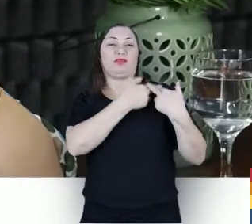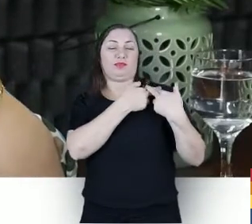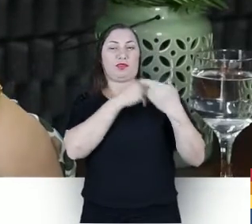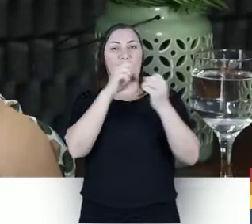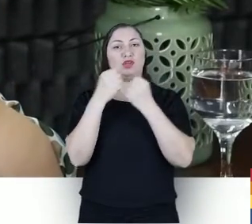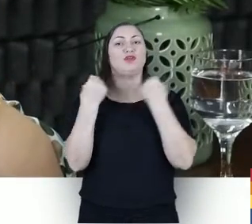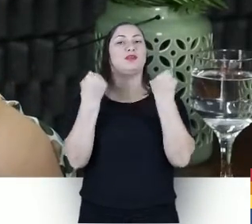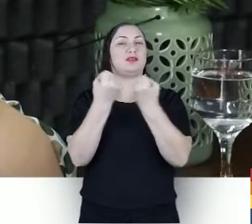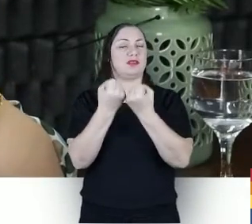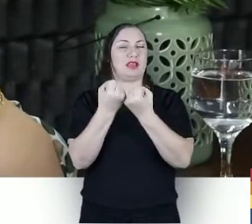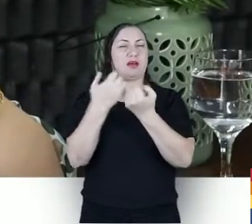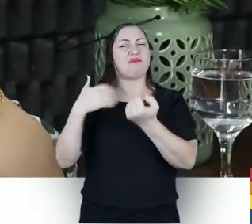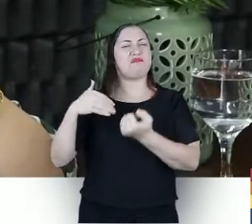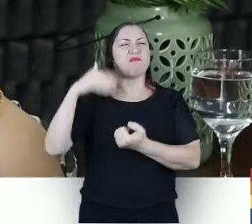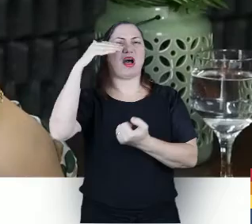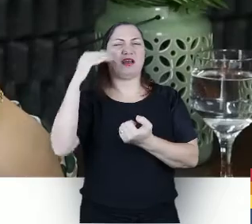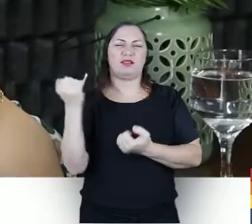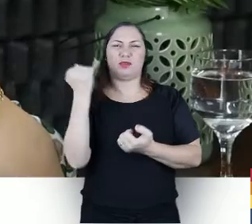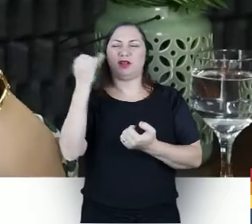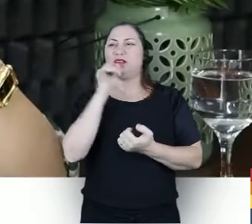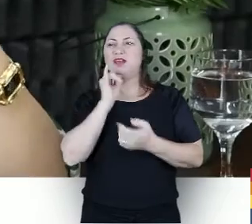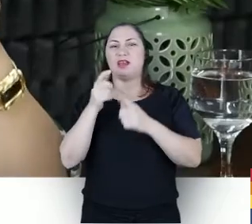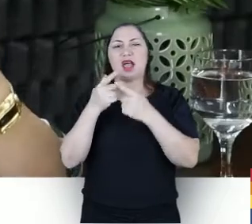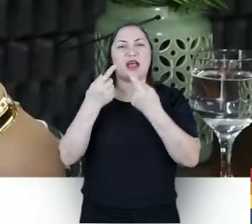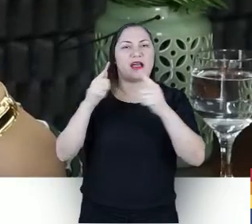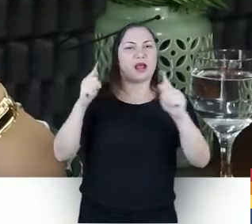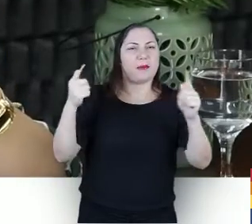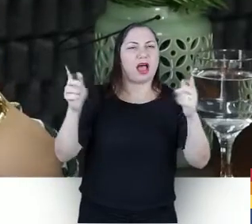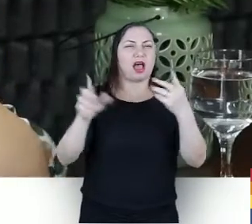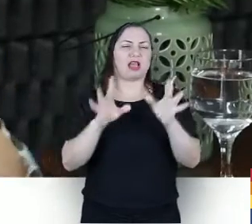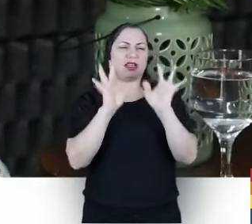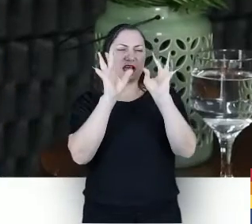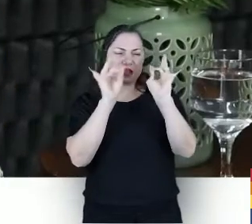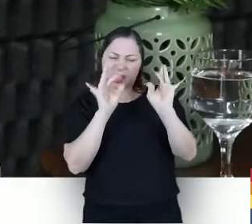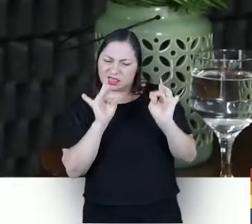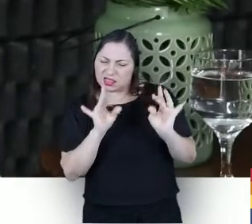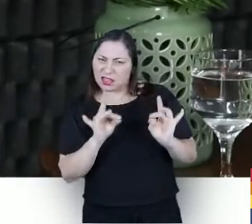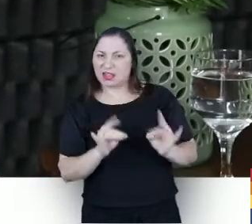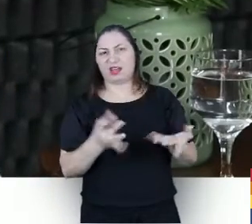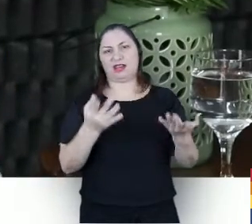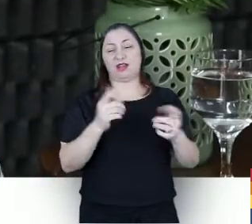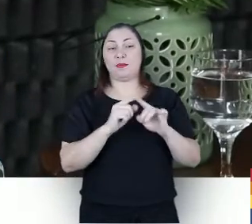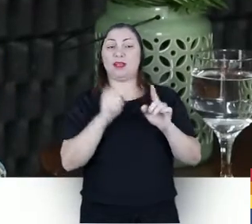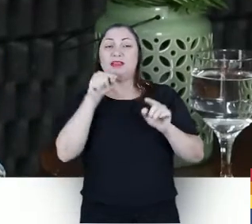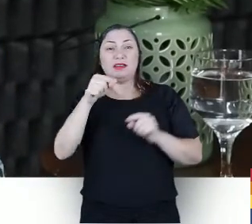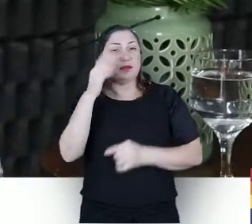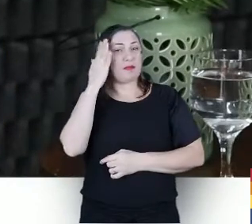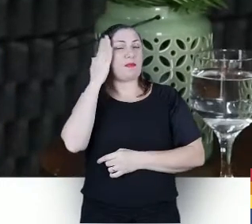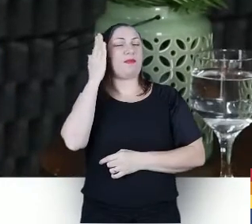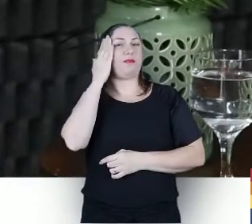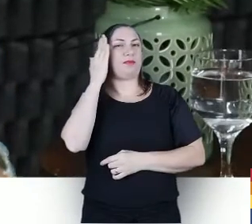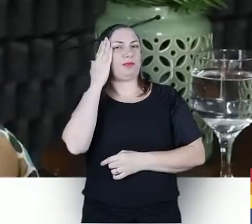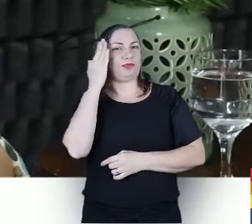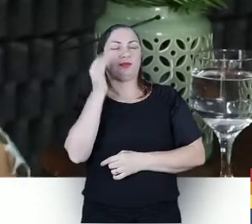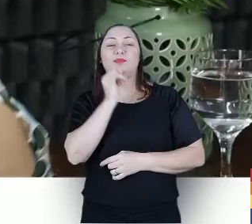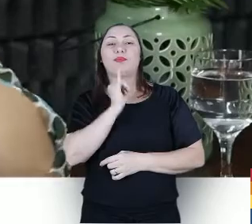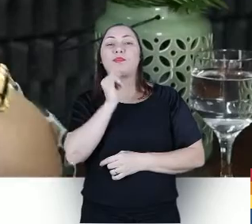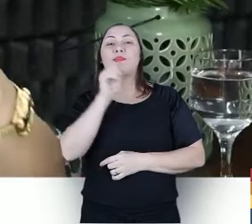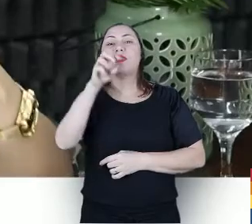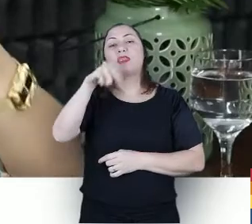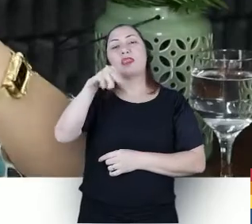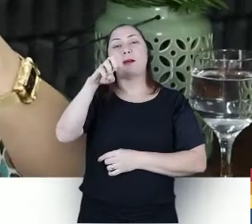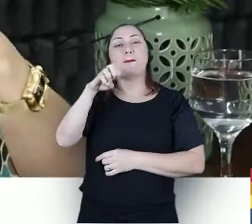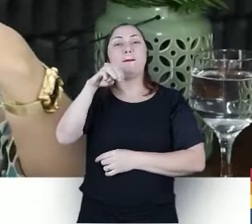nas possibilidades que envolvam esse estudante com um papel social, um papel mais social do que aquele lá